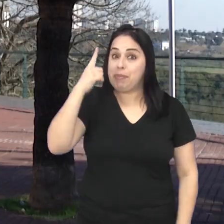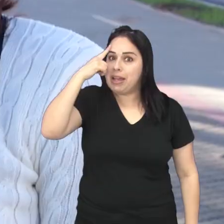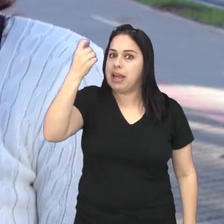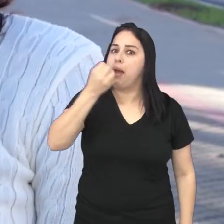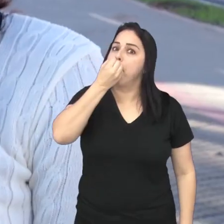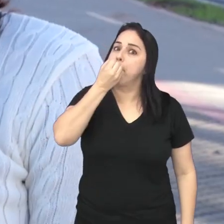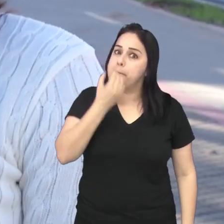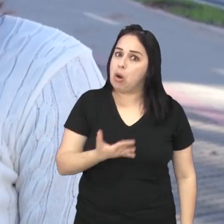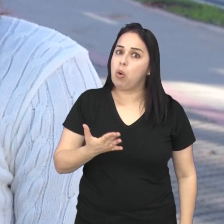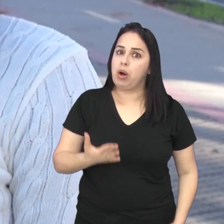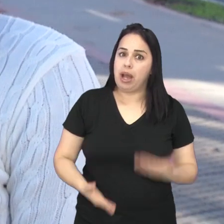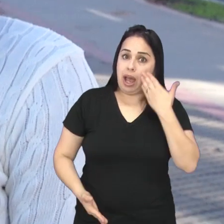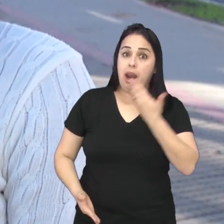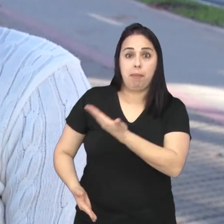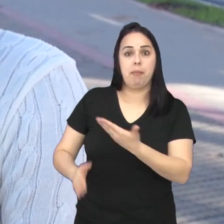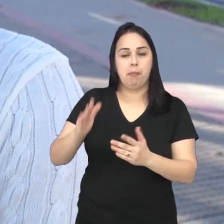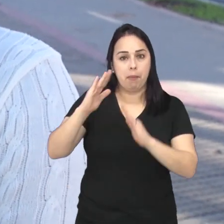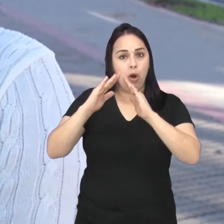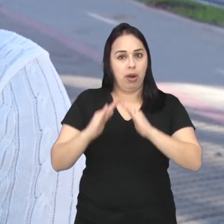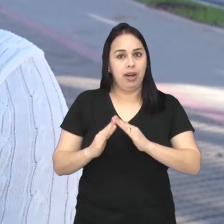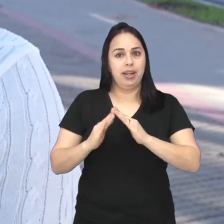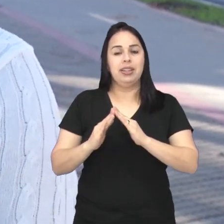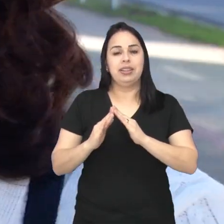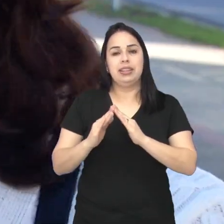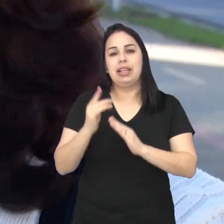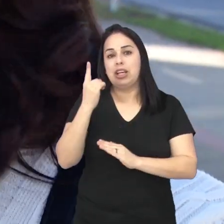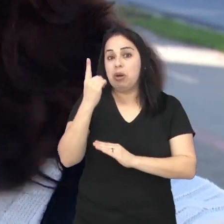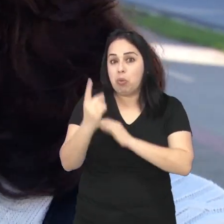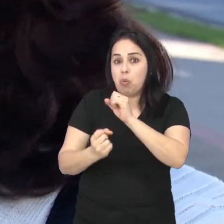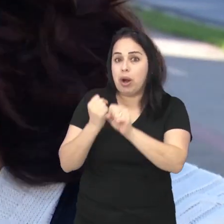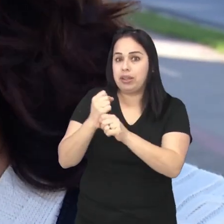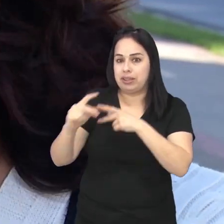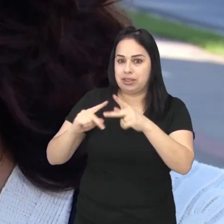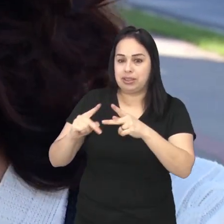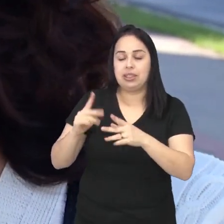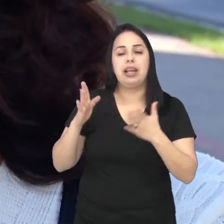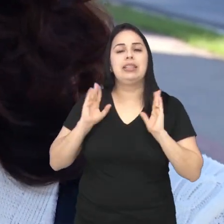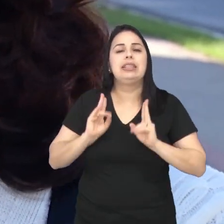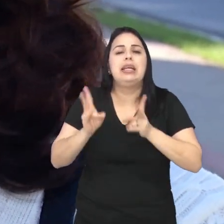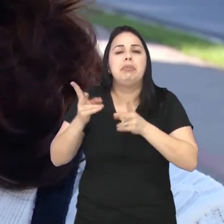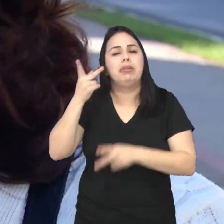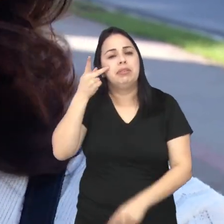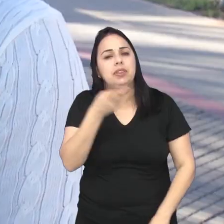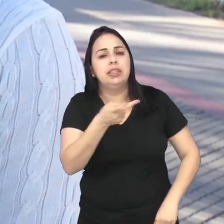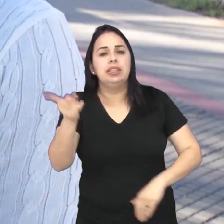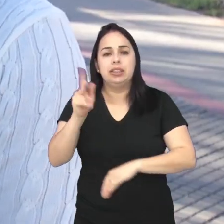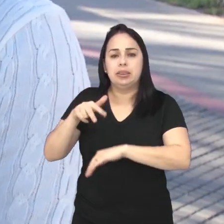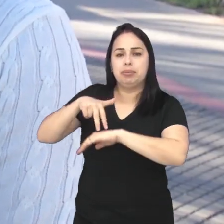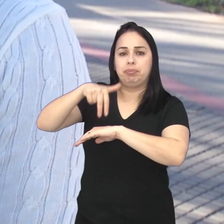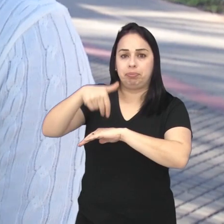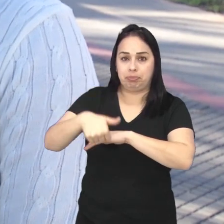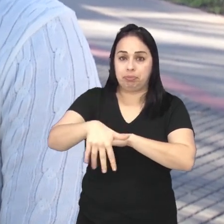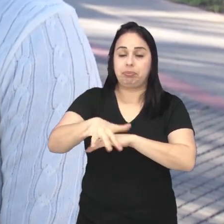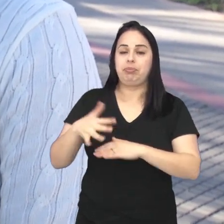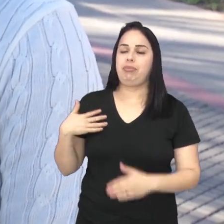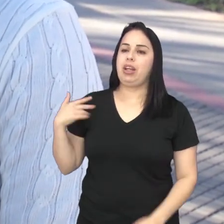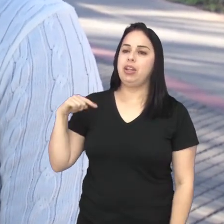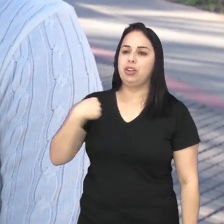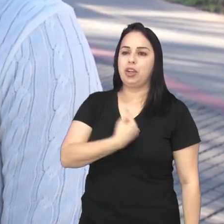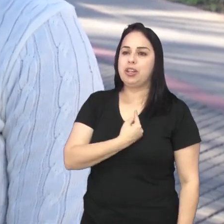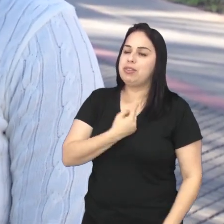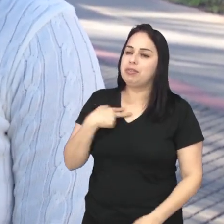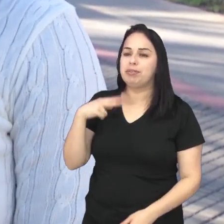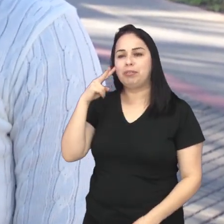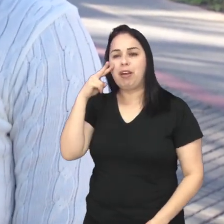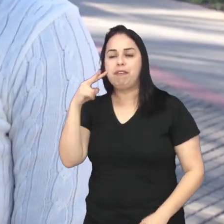ótima ideia para a Eliana, que mora em São José há um ano e sempre visita o local para admirar a vista. Assim, coisas que irão somar